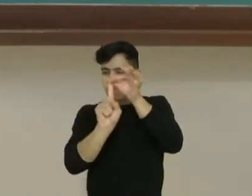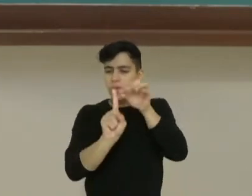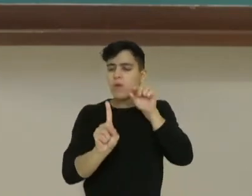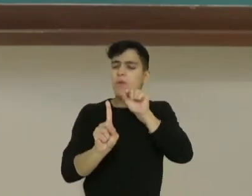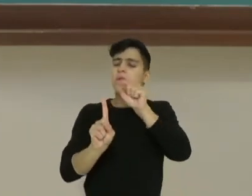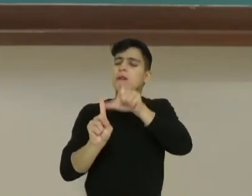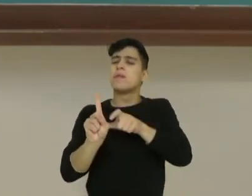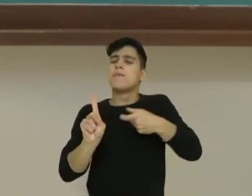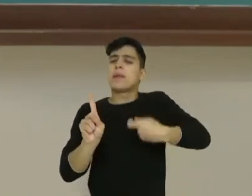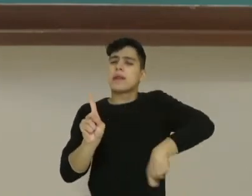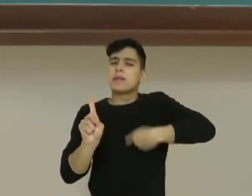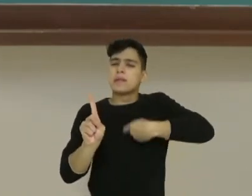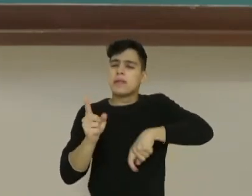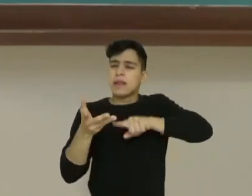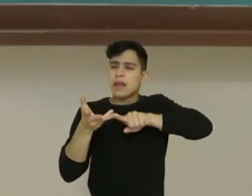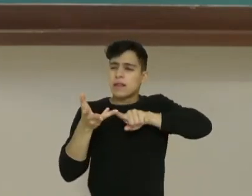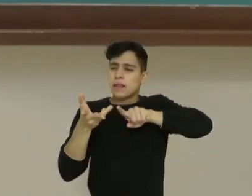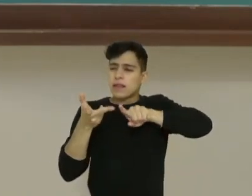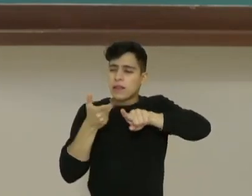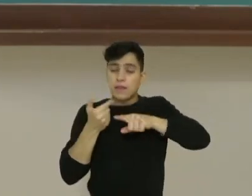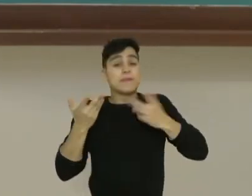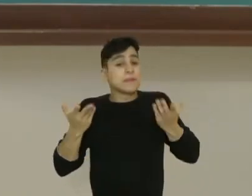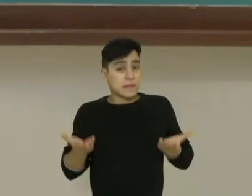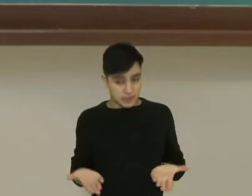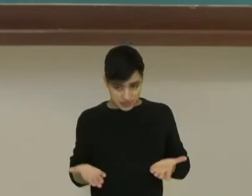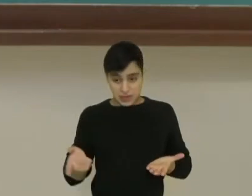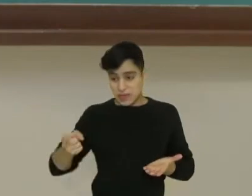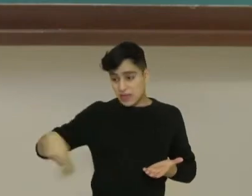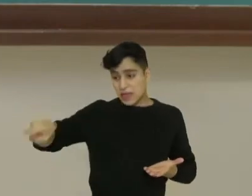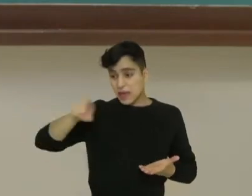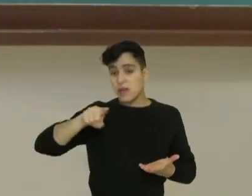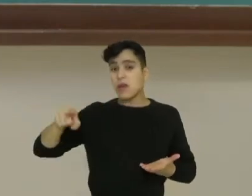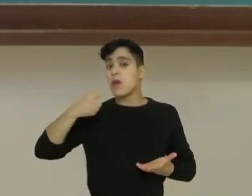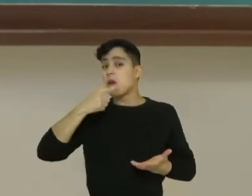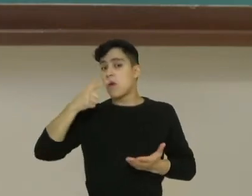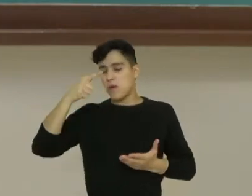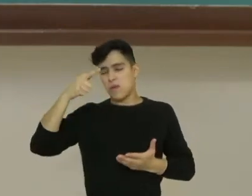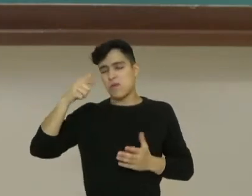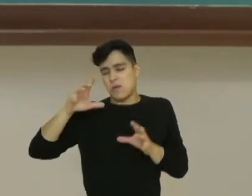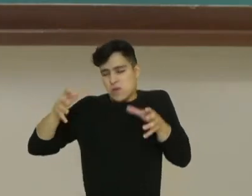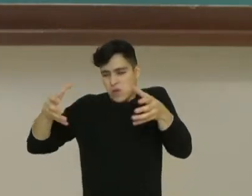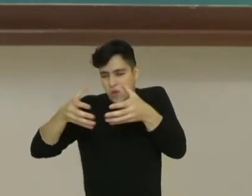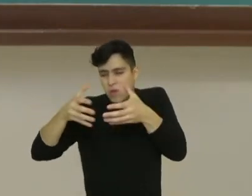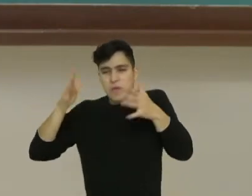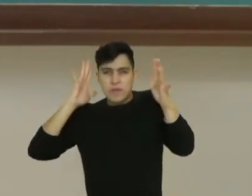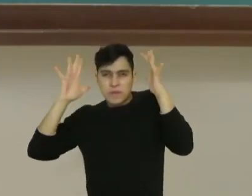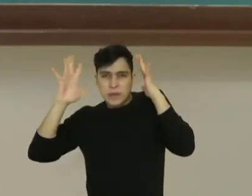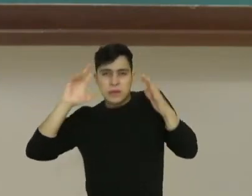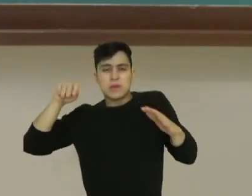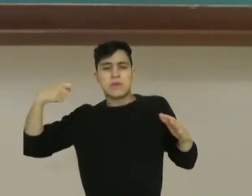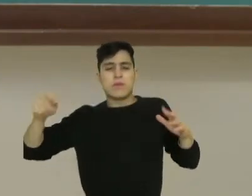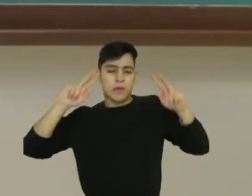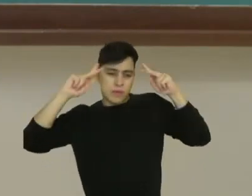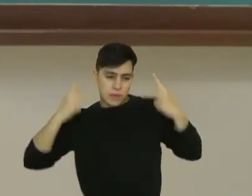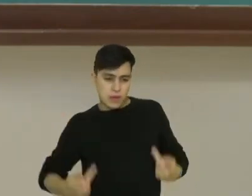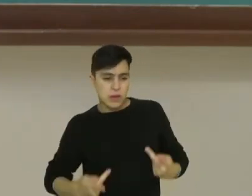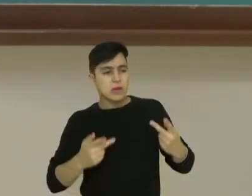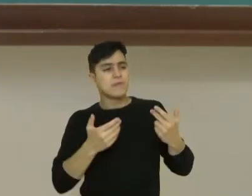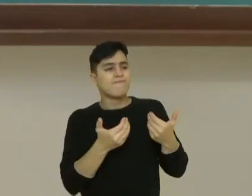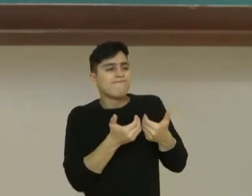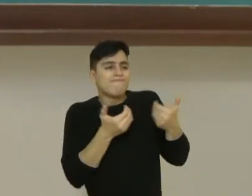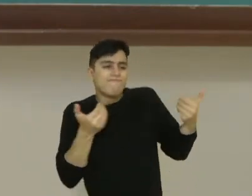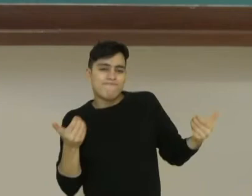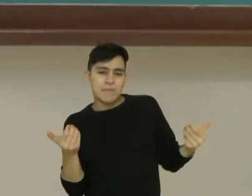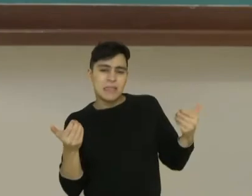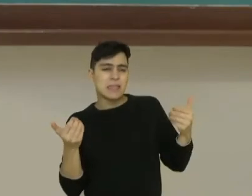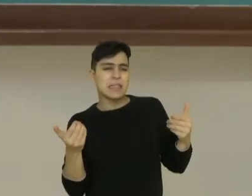indivíduo. Então eles vão se afastar da igreja sem negar a existência de Deus, sem serem ateus, mas buscando então entender